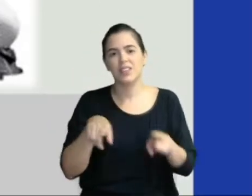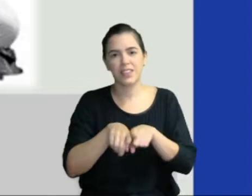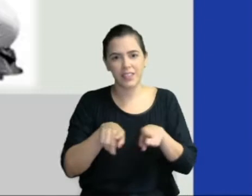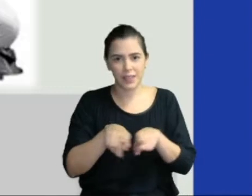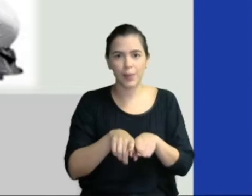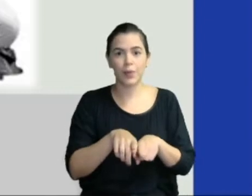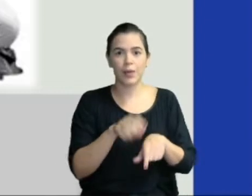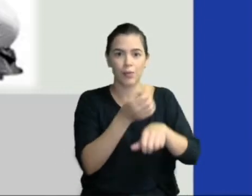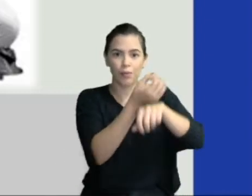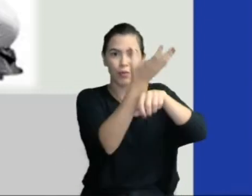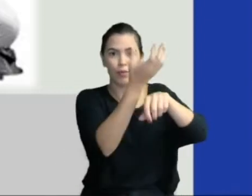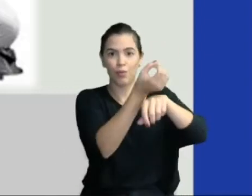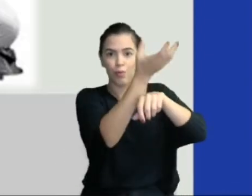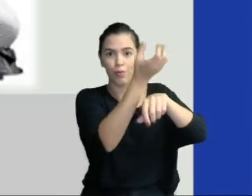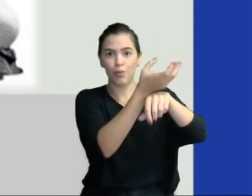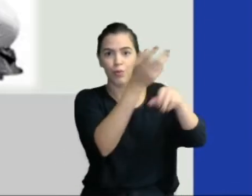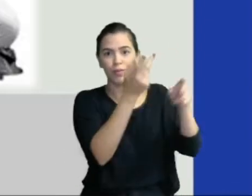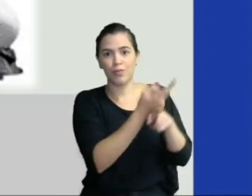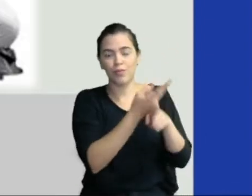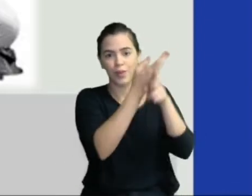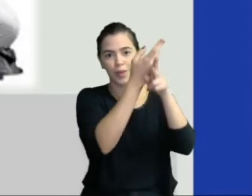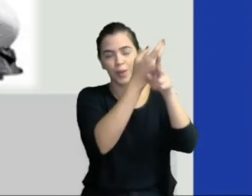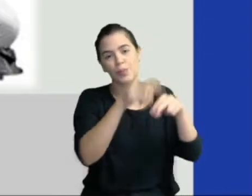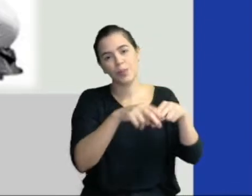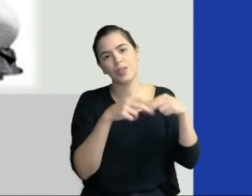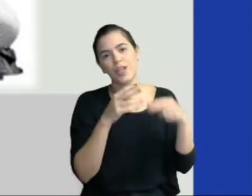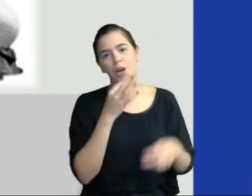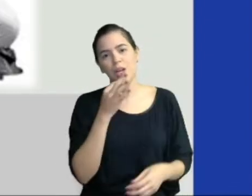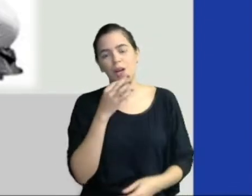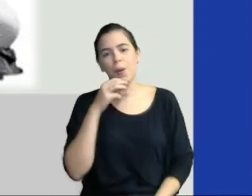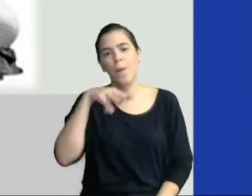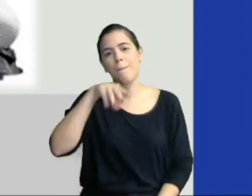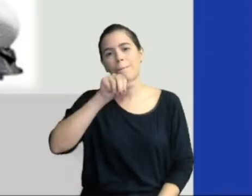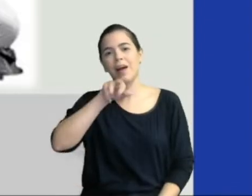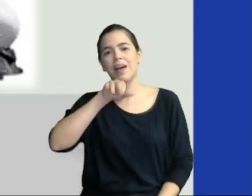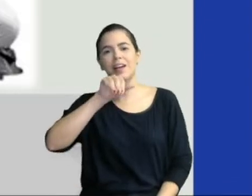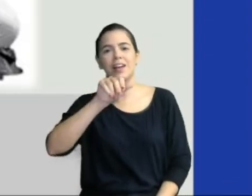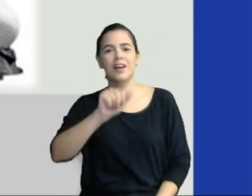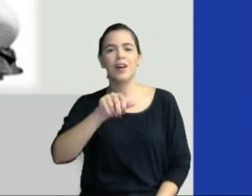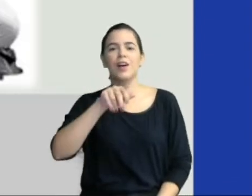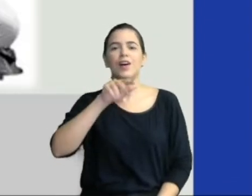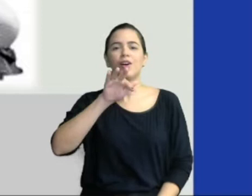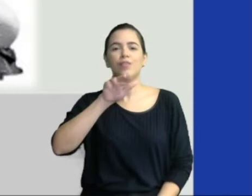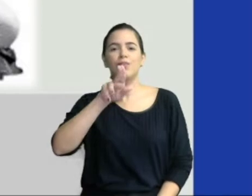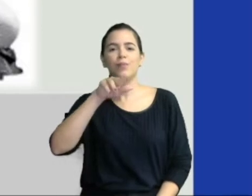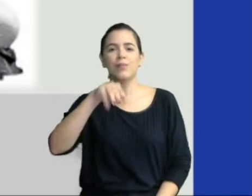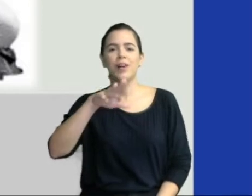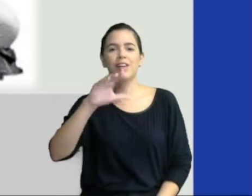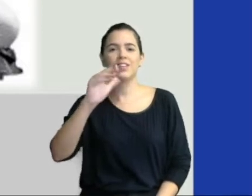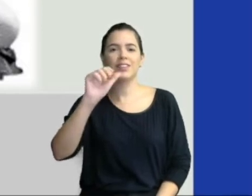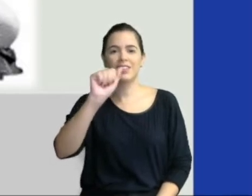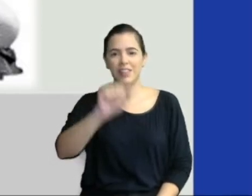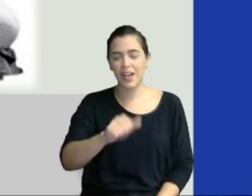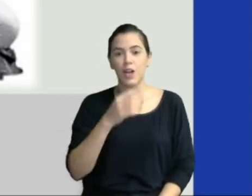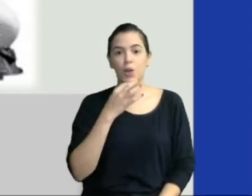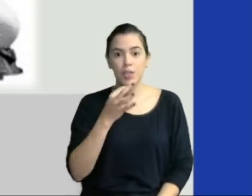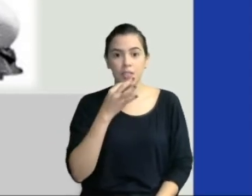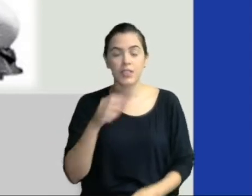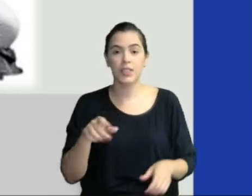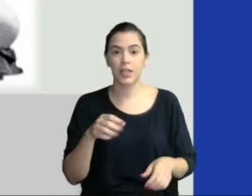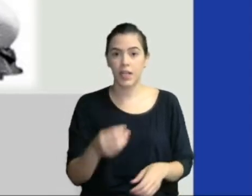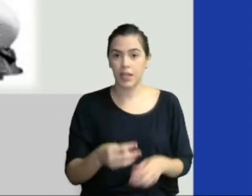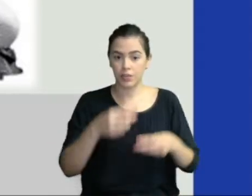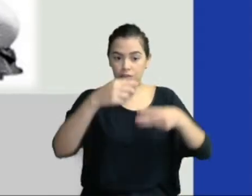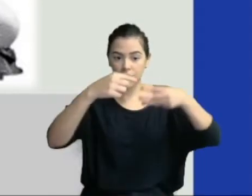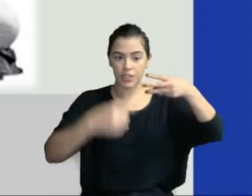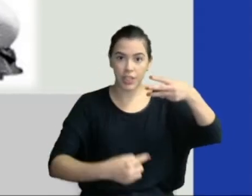a vapor, tá bem? Por isso elas ficaram conhecidas como Maria Fumaça. E atualmente a gente tem trens super velozes, conhecidos como trem-bala, que é